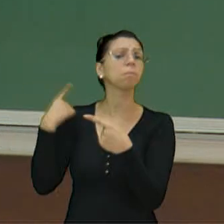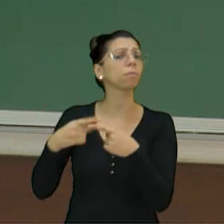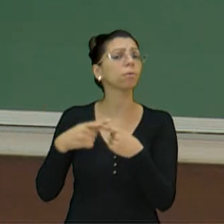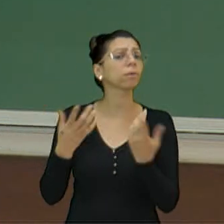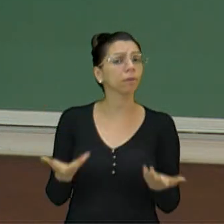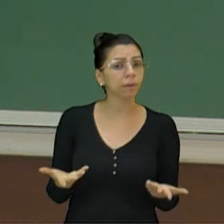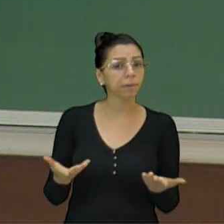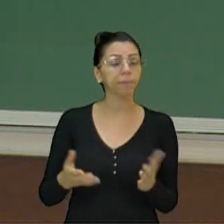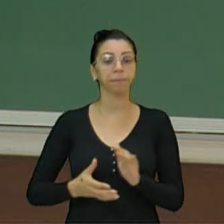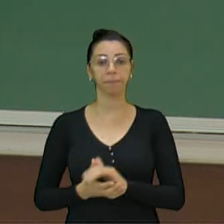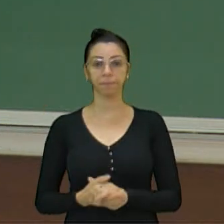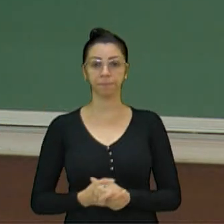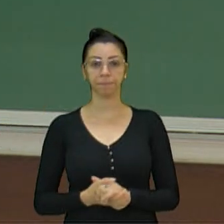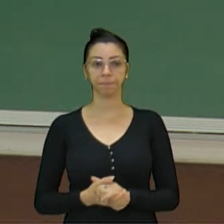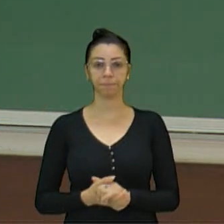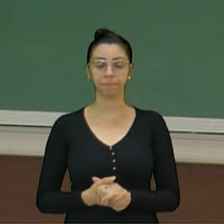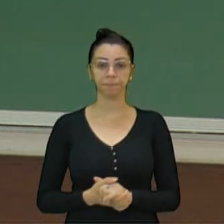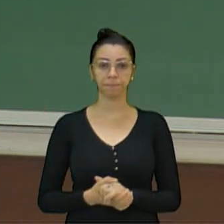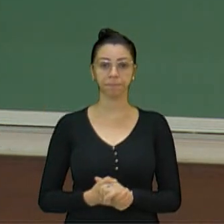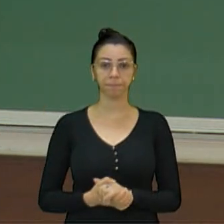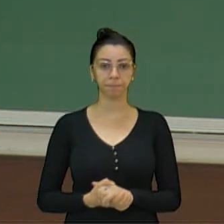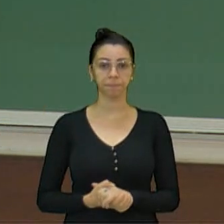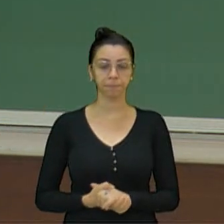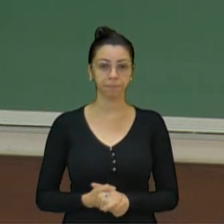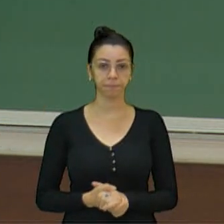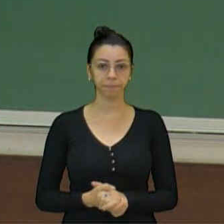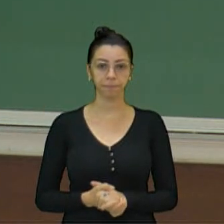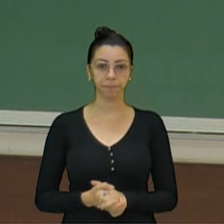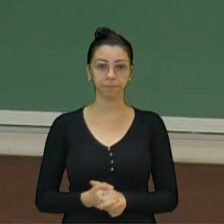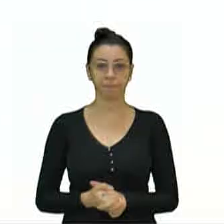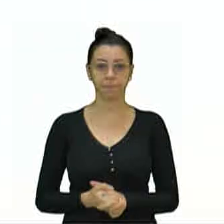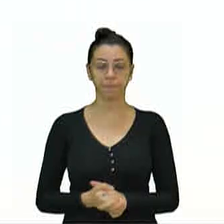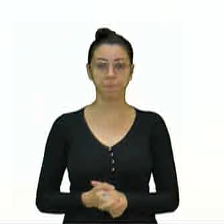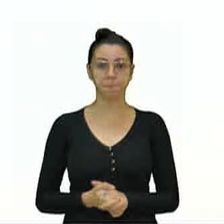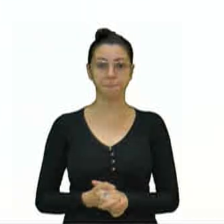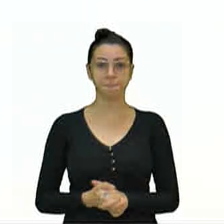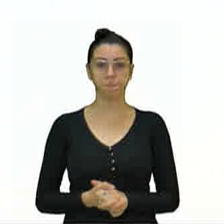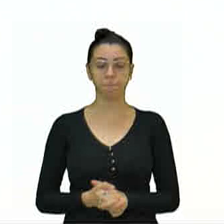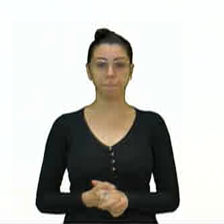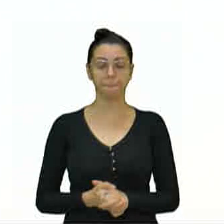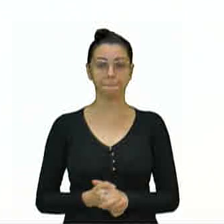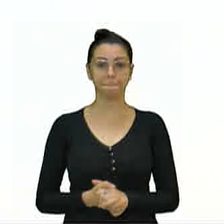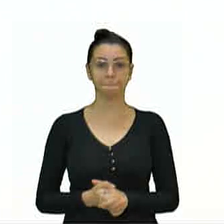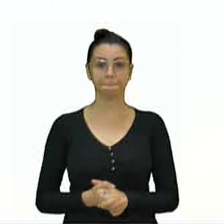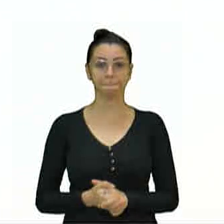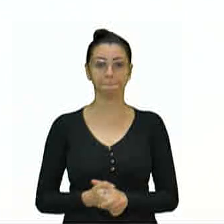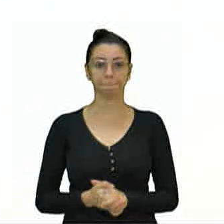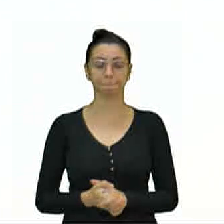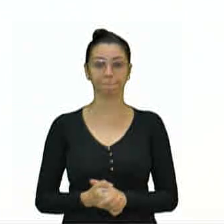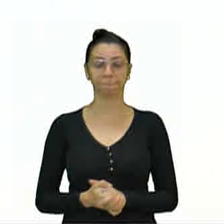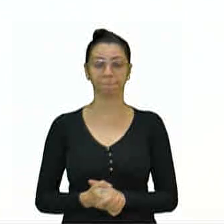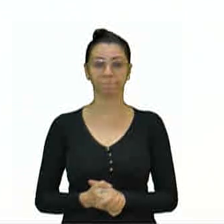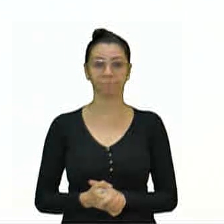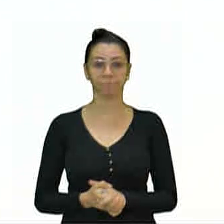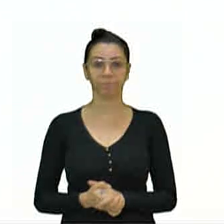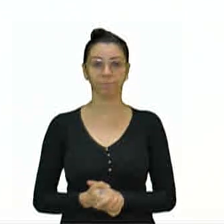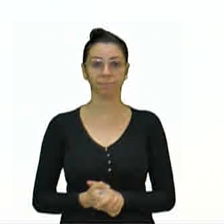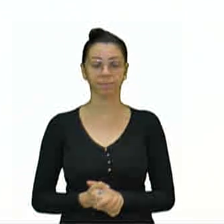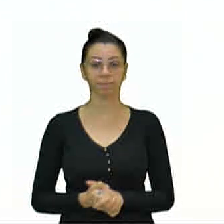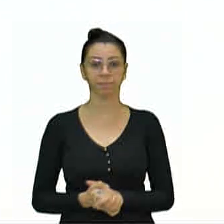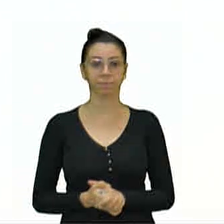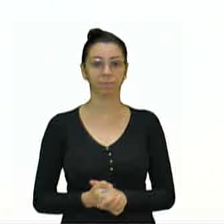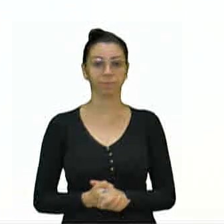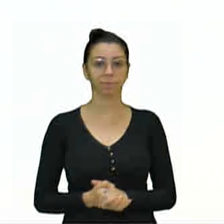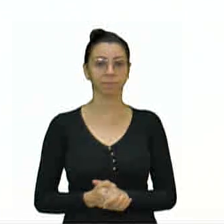no texto, né? Então, a vantagem é essa daqui, ó. The opportunity to reach mass audiences with a single